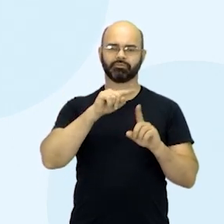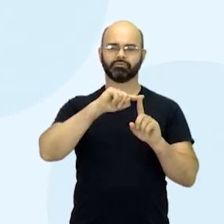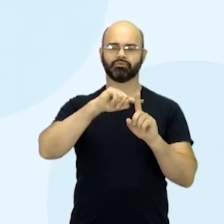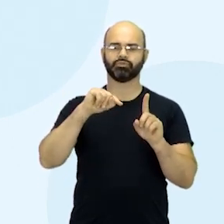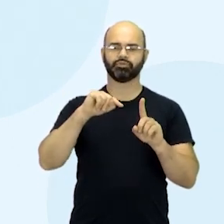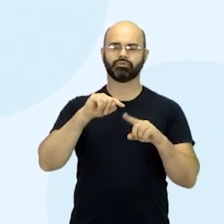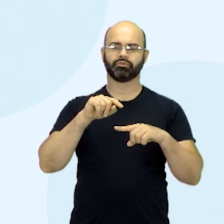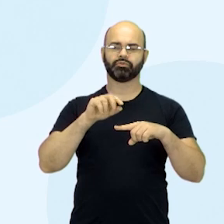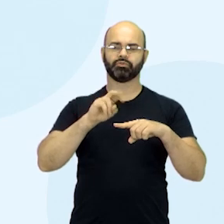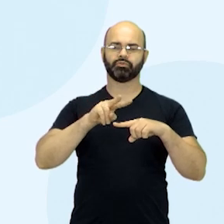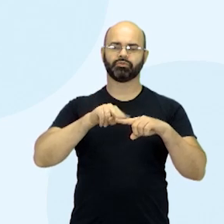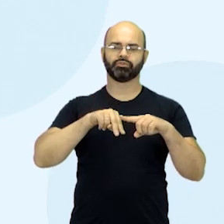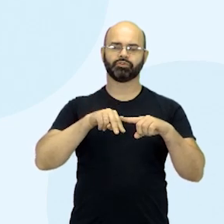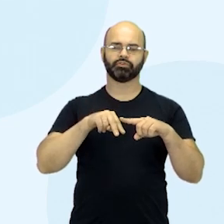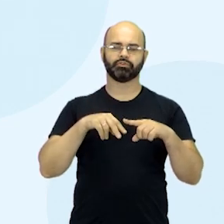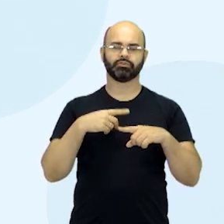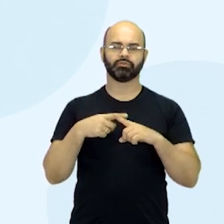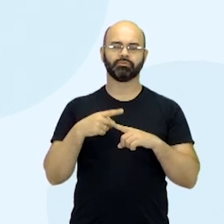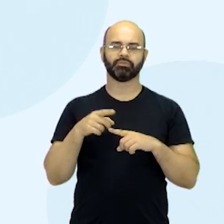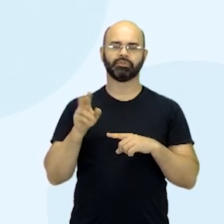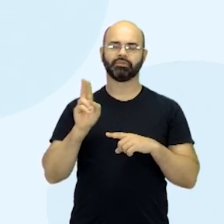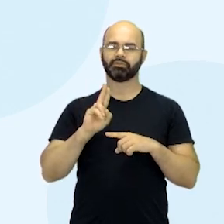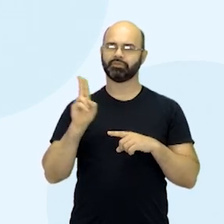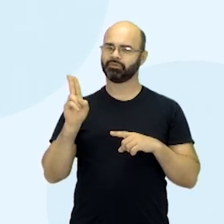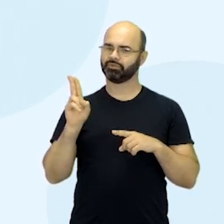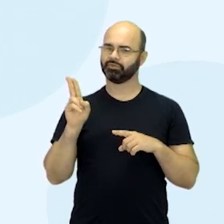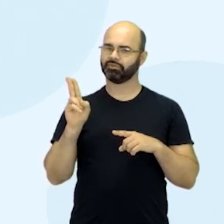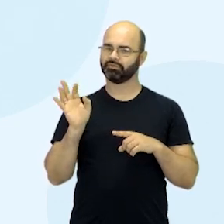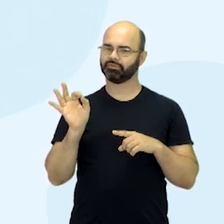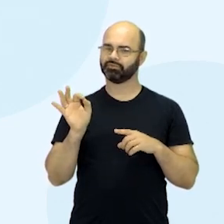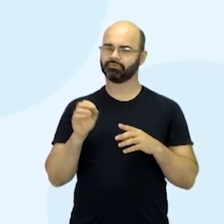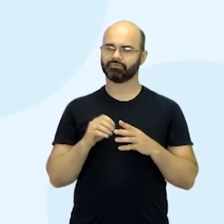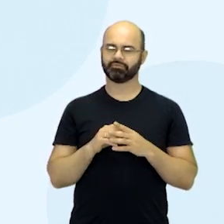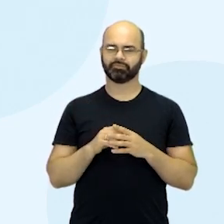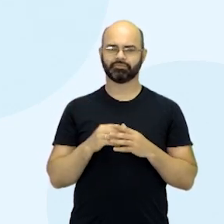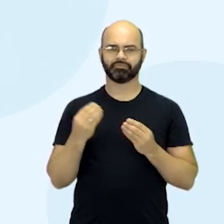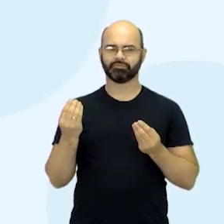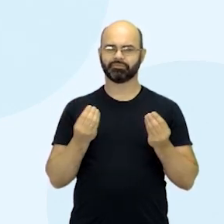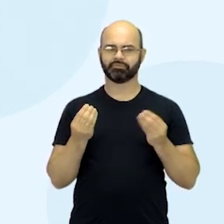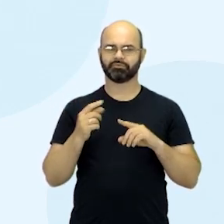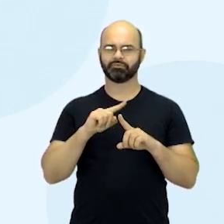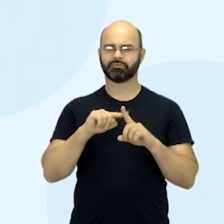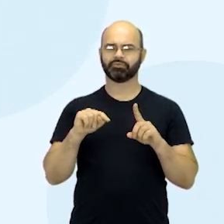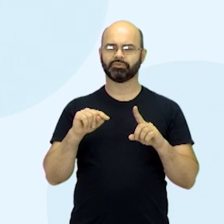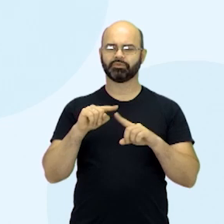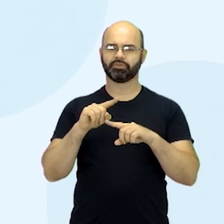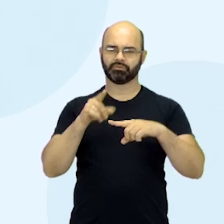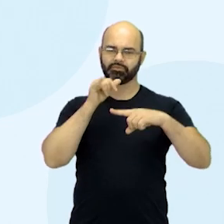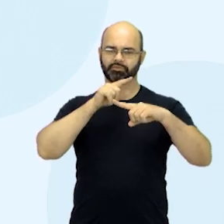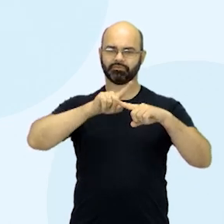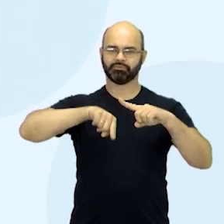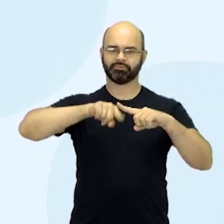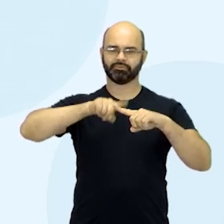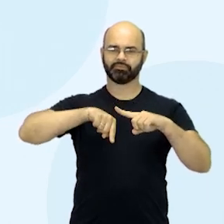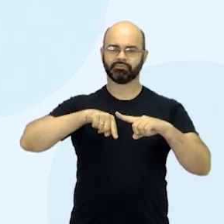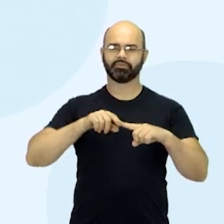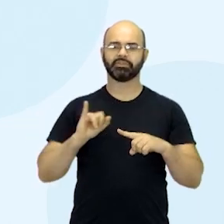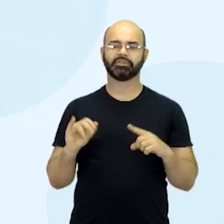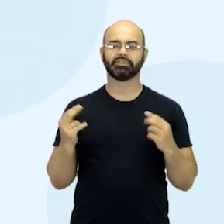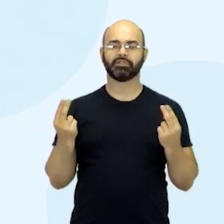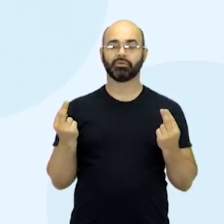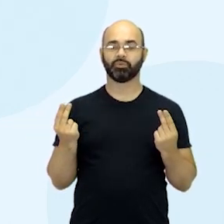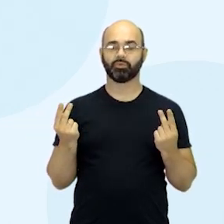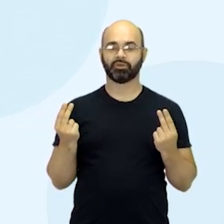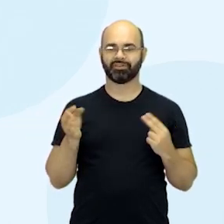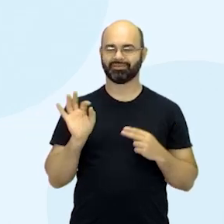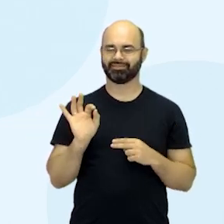Porque eu tô desconfiada que ele tem um nome, esse... Mas É. coloca o tique quando? Quando é? Igual? Quando é igual. Quando é Isso